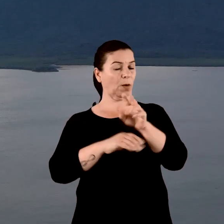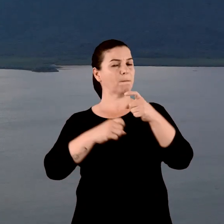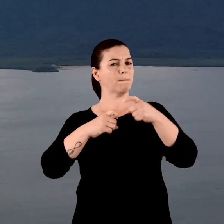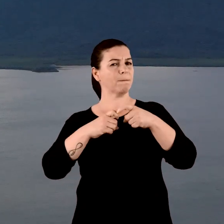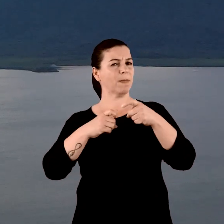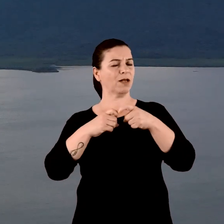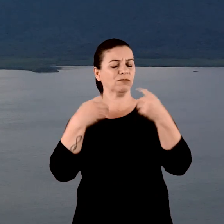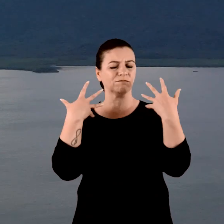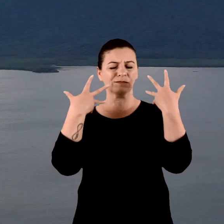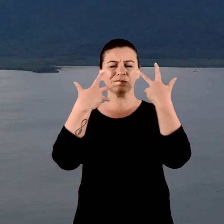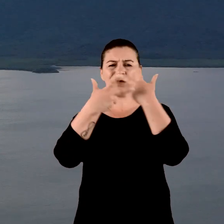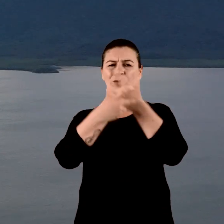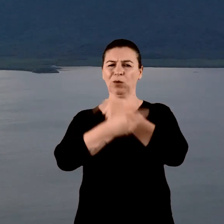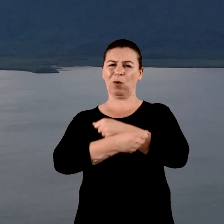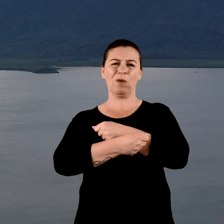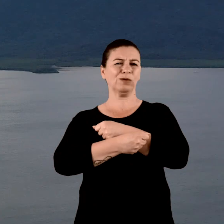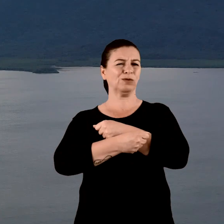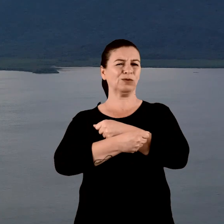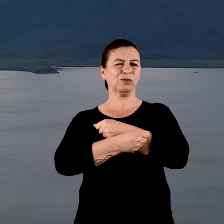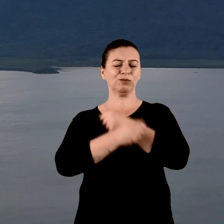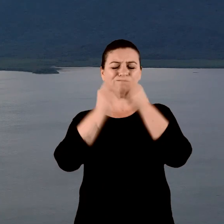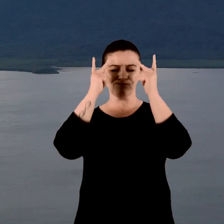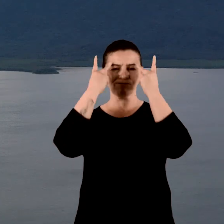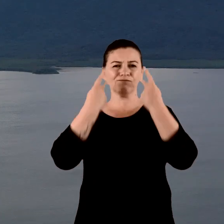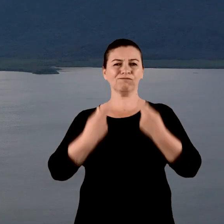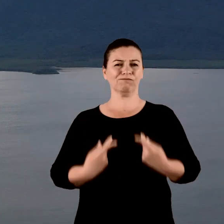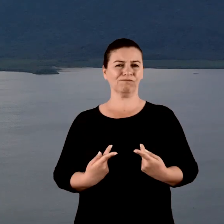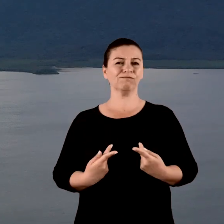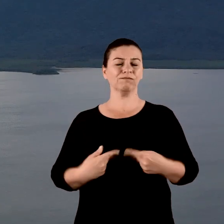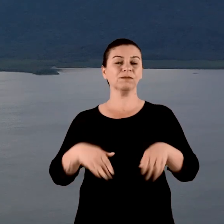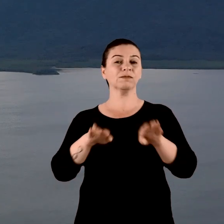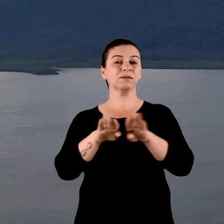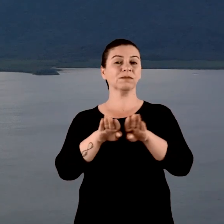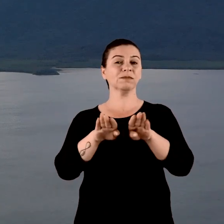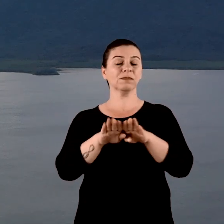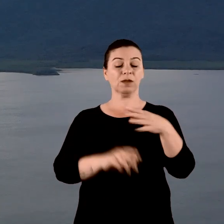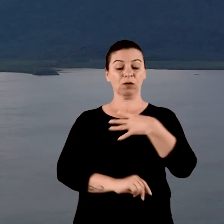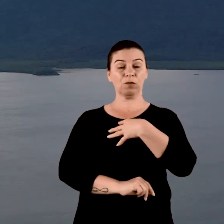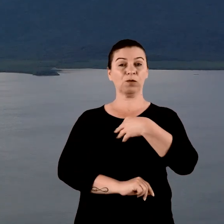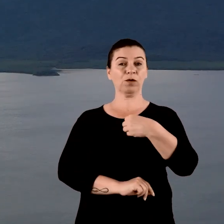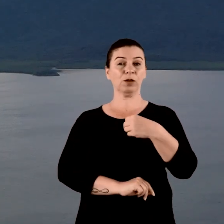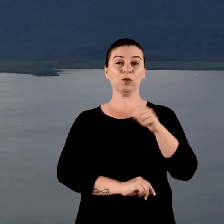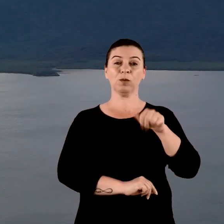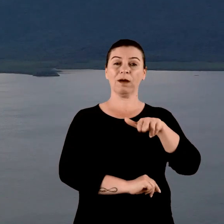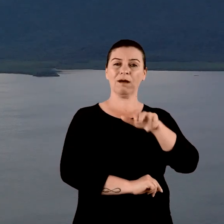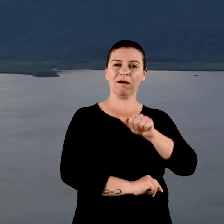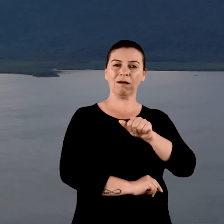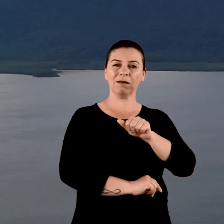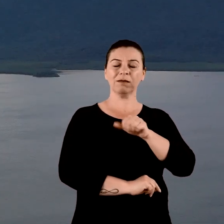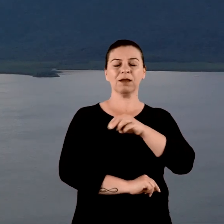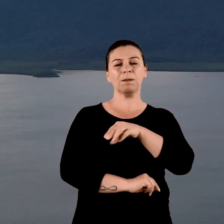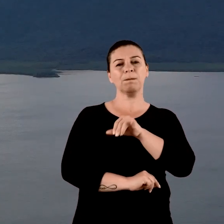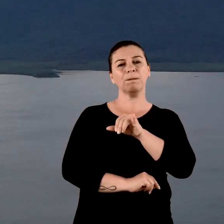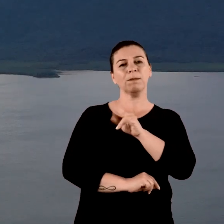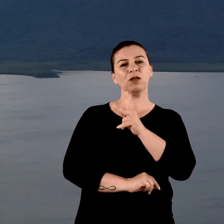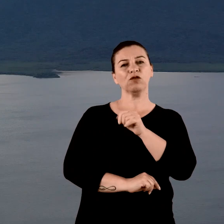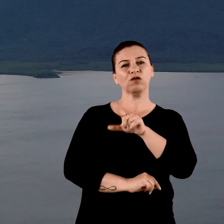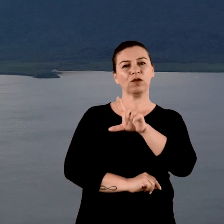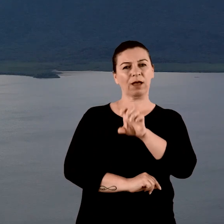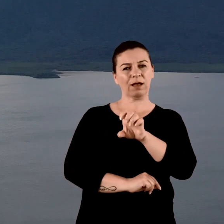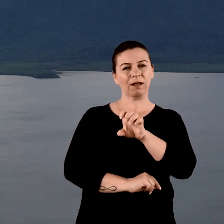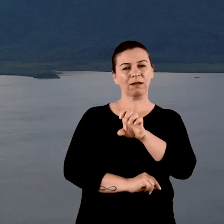Lafayette, médico maravilhoso, humanitário. Os meus filhos, Ana Carolina,